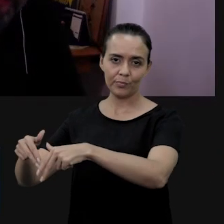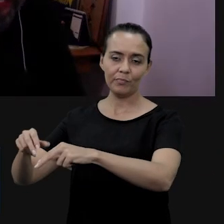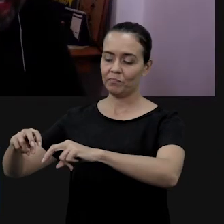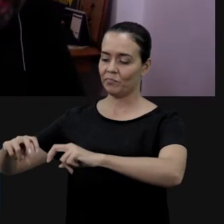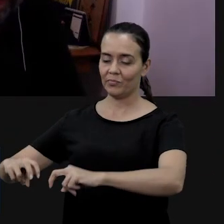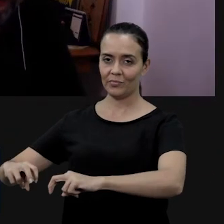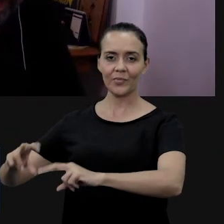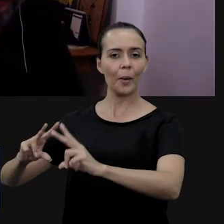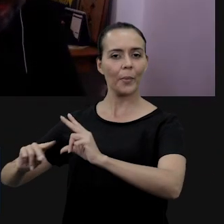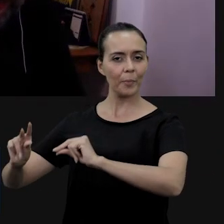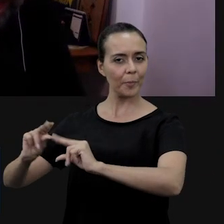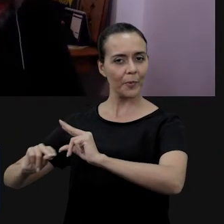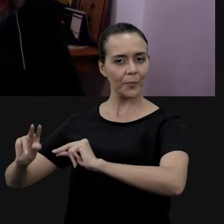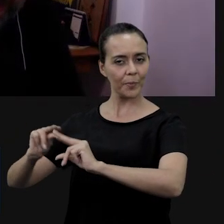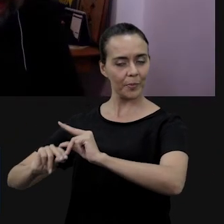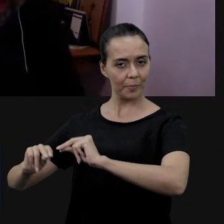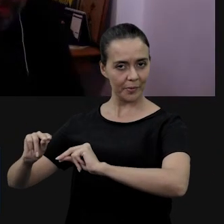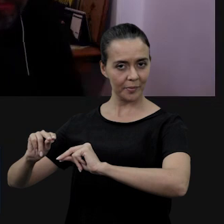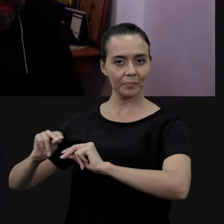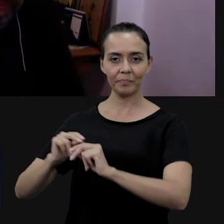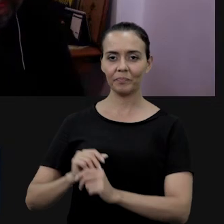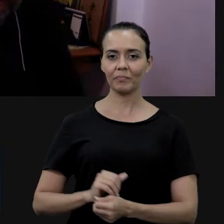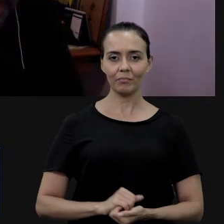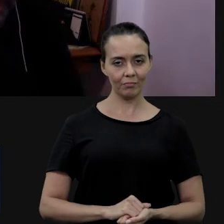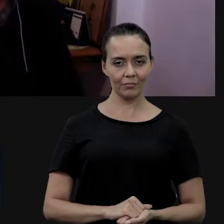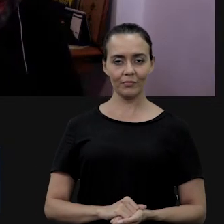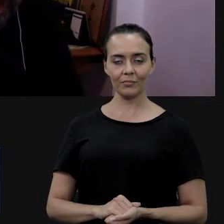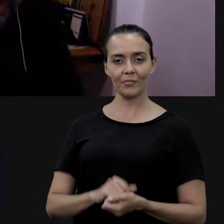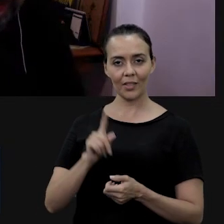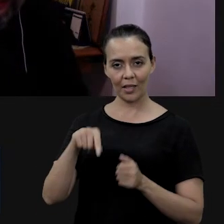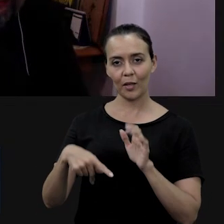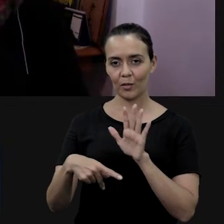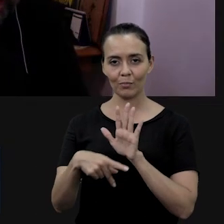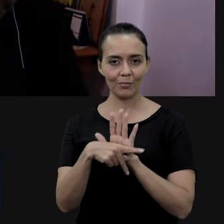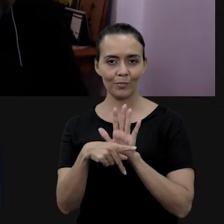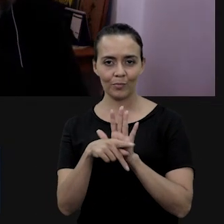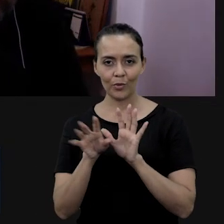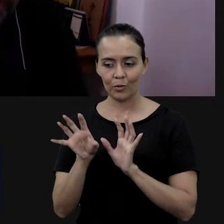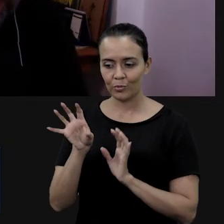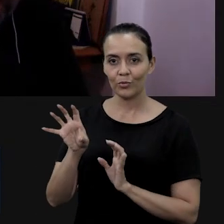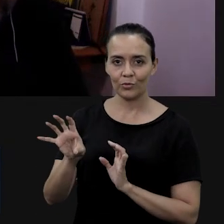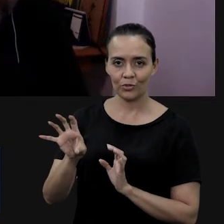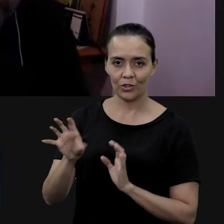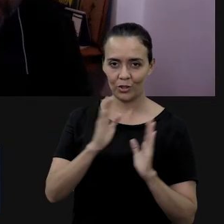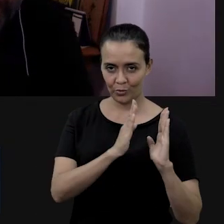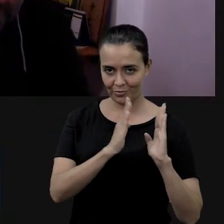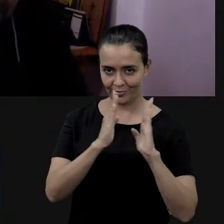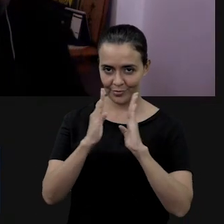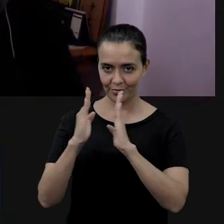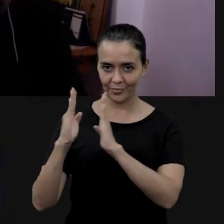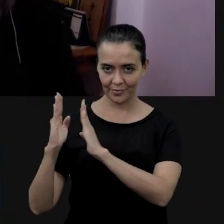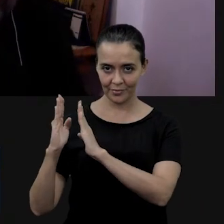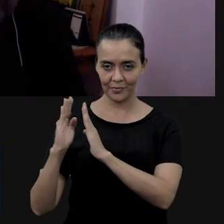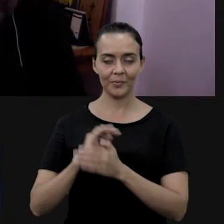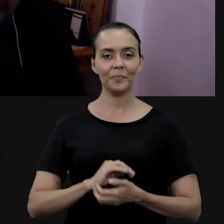no café, o que for, e continua ali a parte final a conclusão do